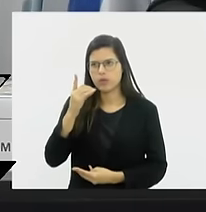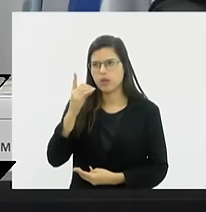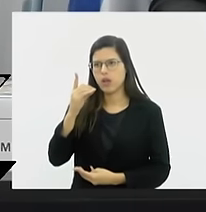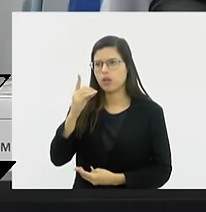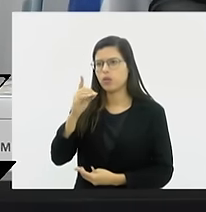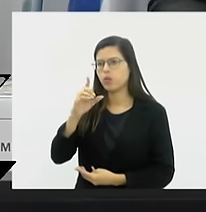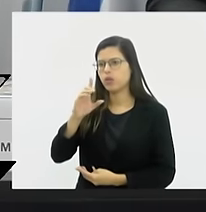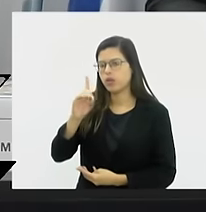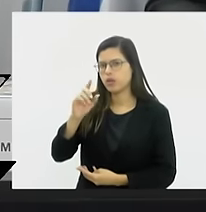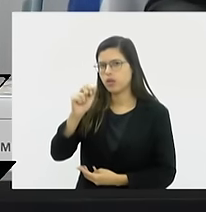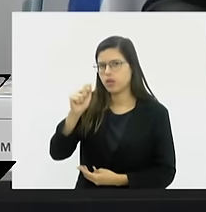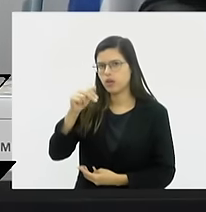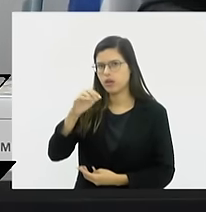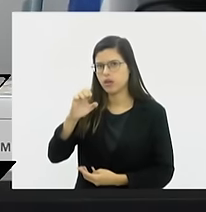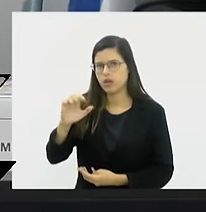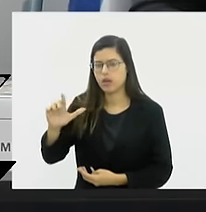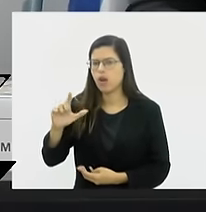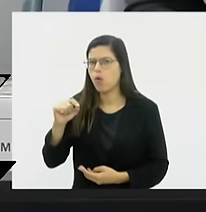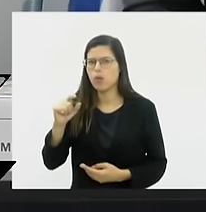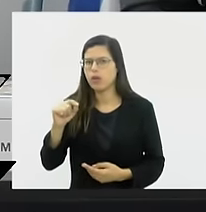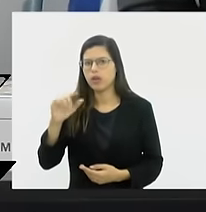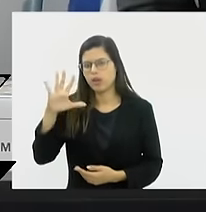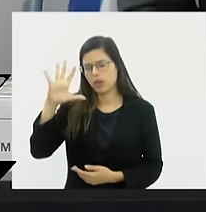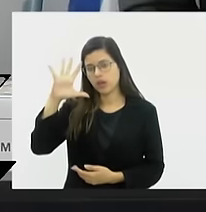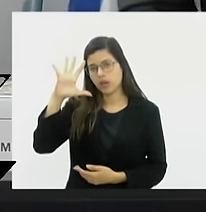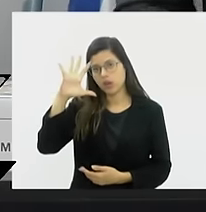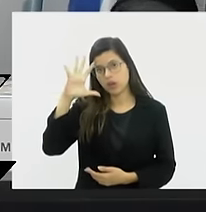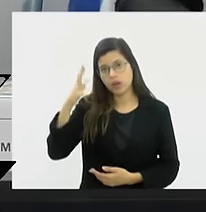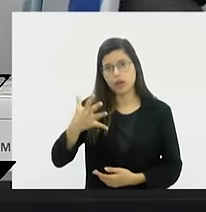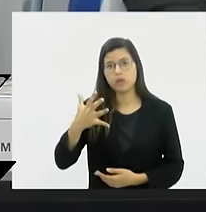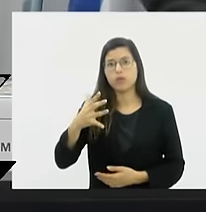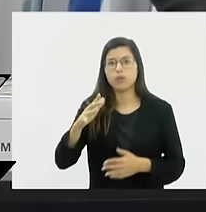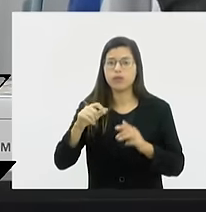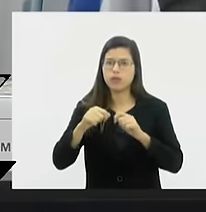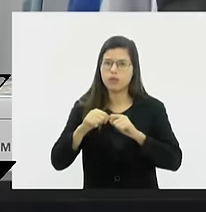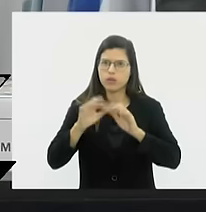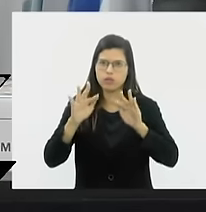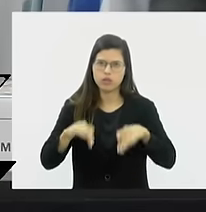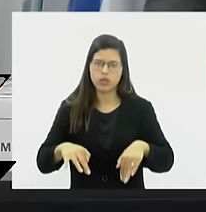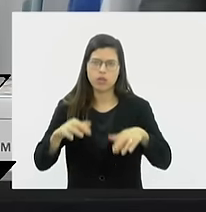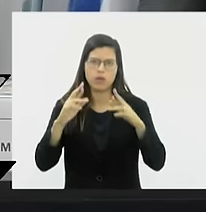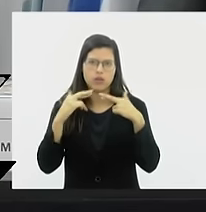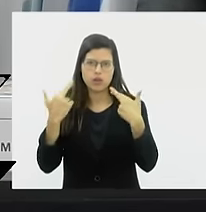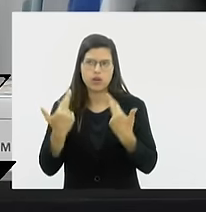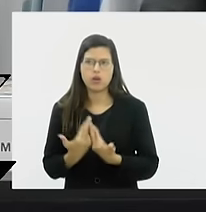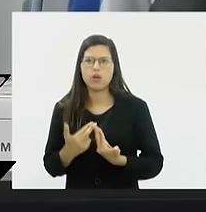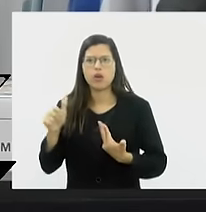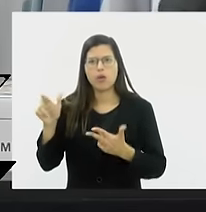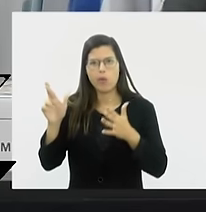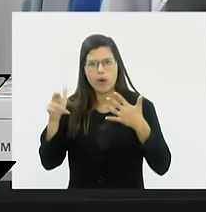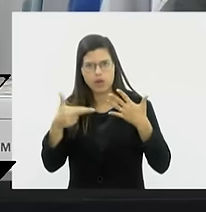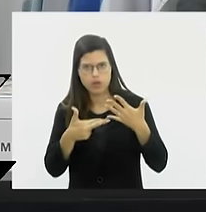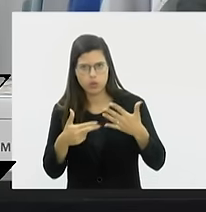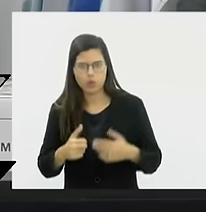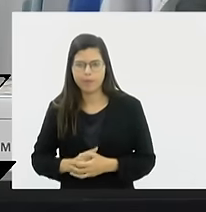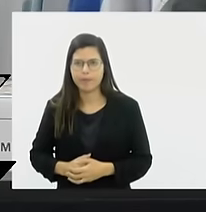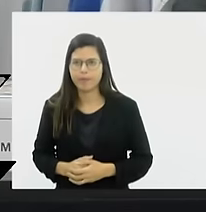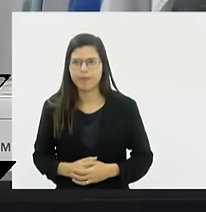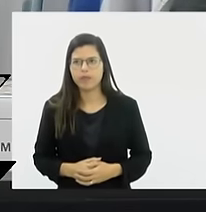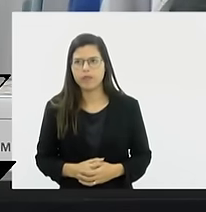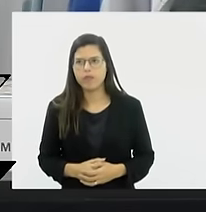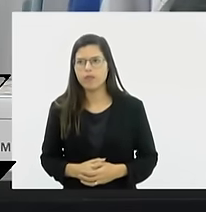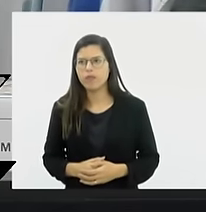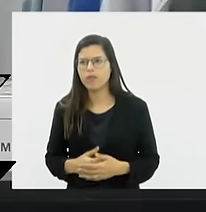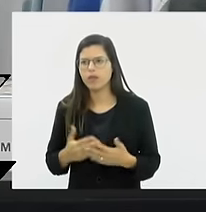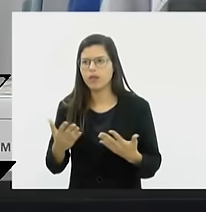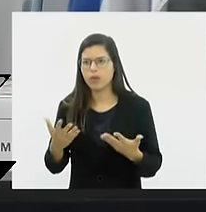para a gente fazer aqui o apanhado do que foi deliberado e fazer o encerramento da sessão. Deputado Daniel Librelon, nosso relator da Comissão Parlamentar de Inquérito. Eu só quero